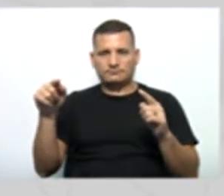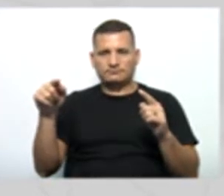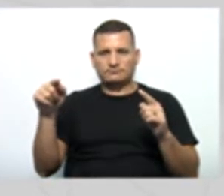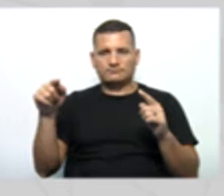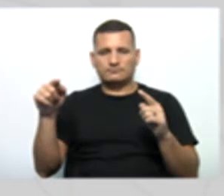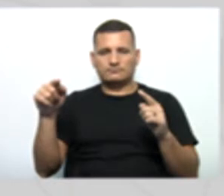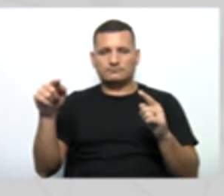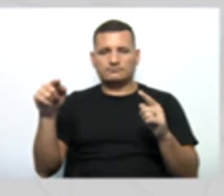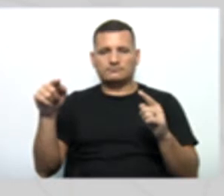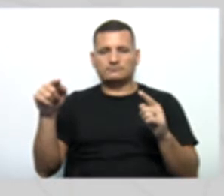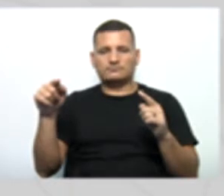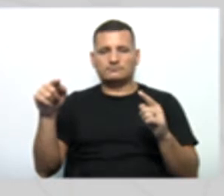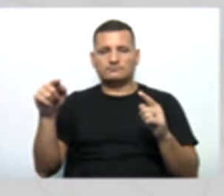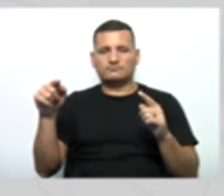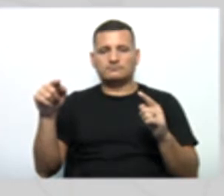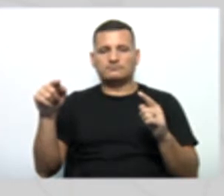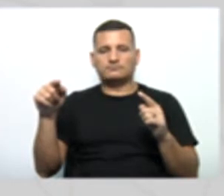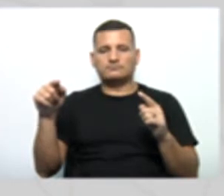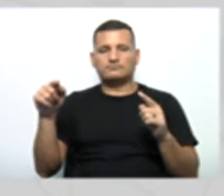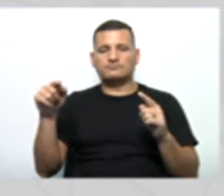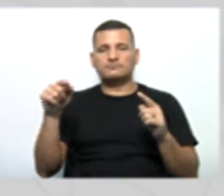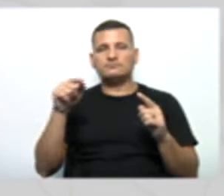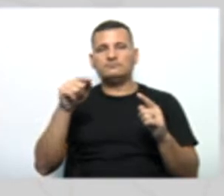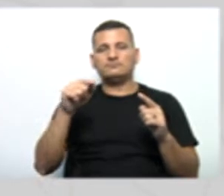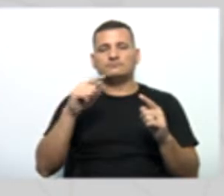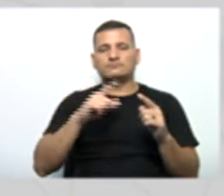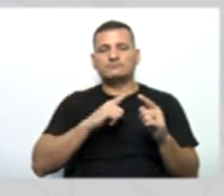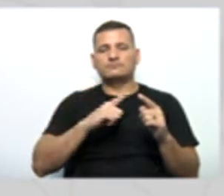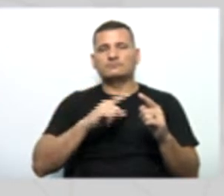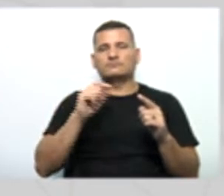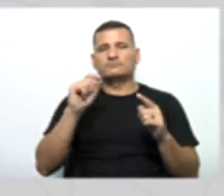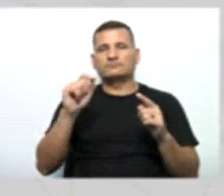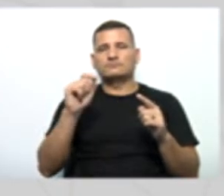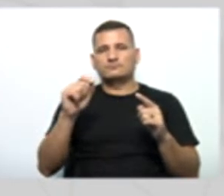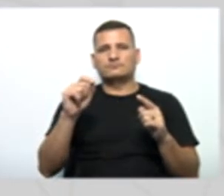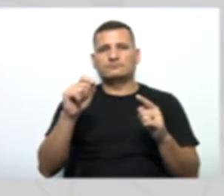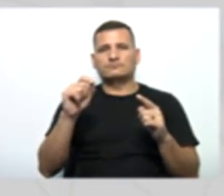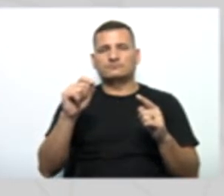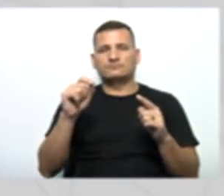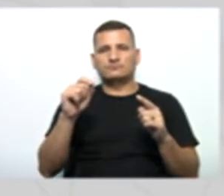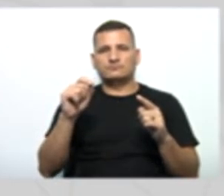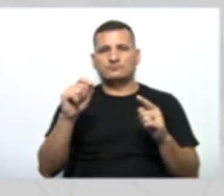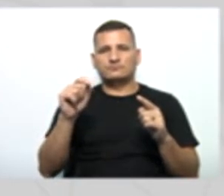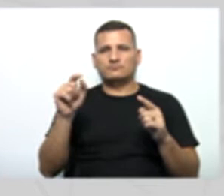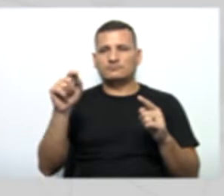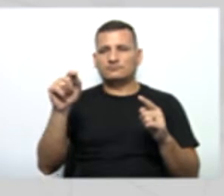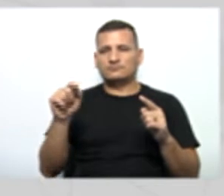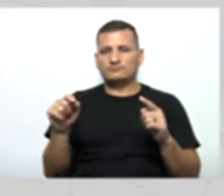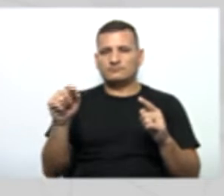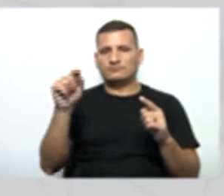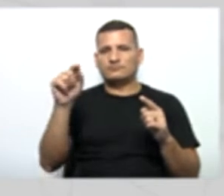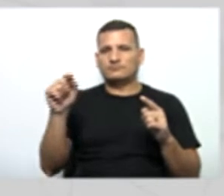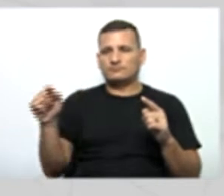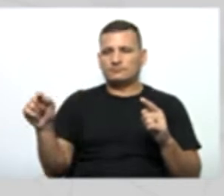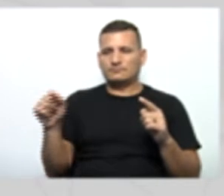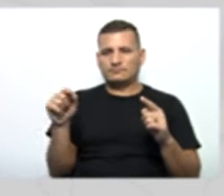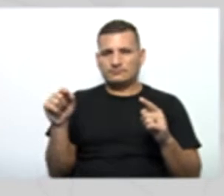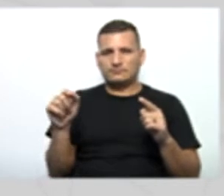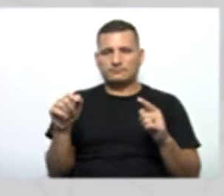Essa reta possui um triângulo na extremidade, apontando para o caso de